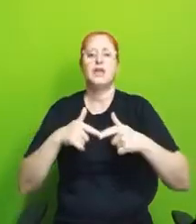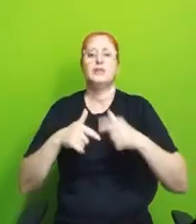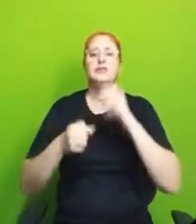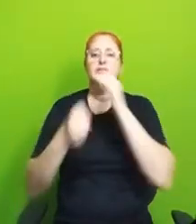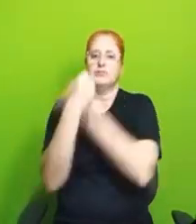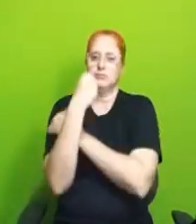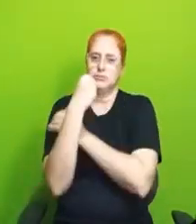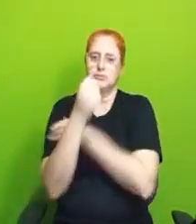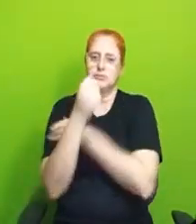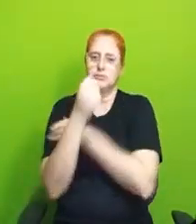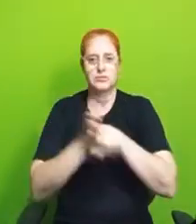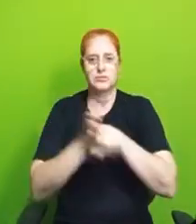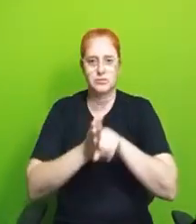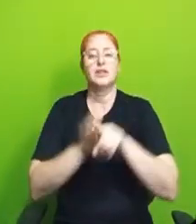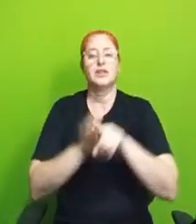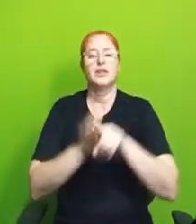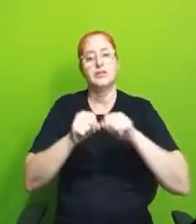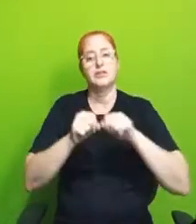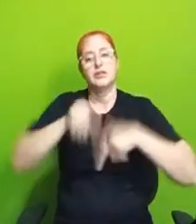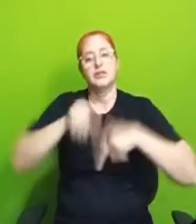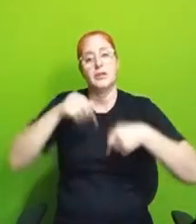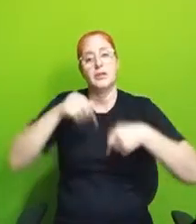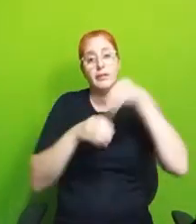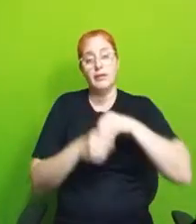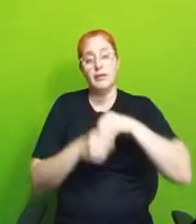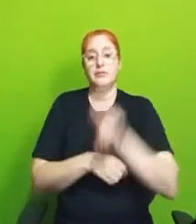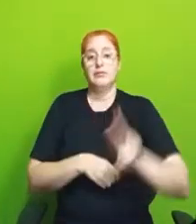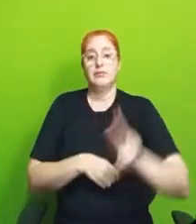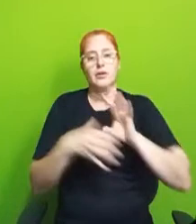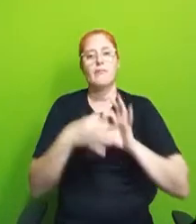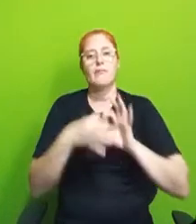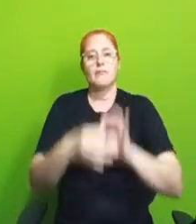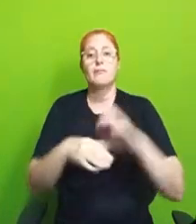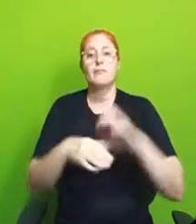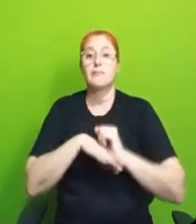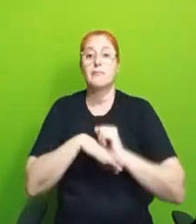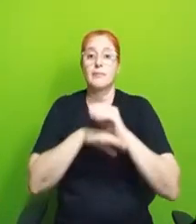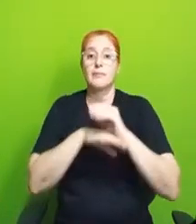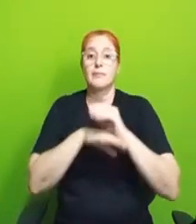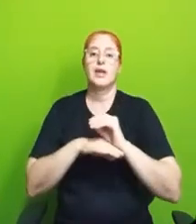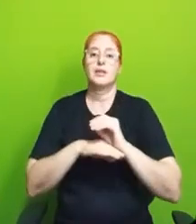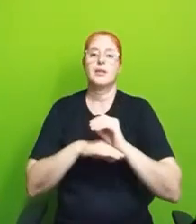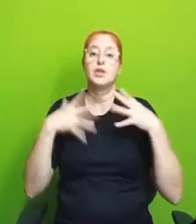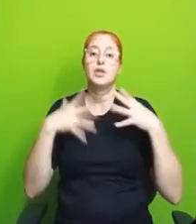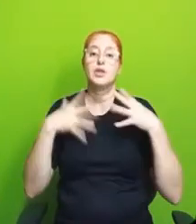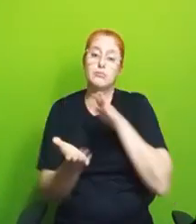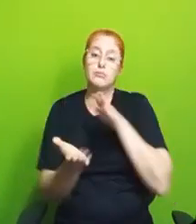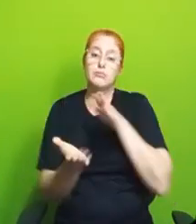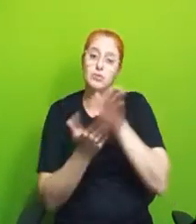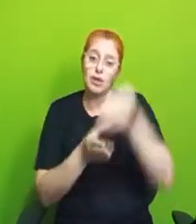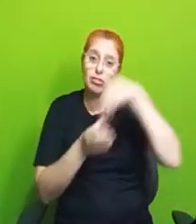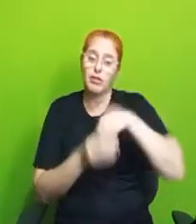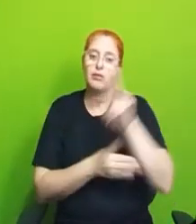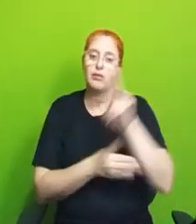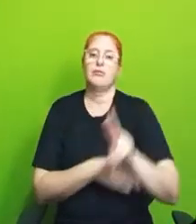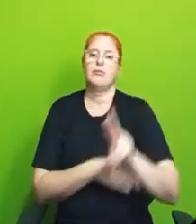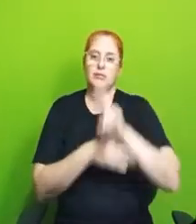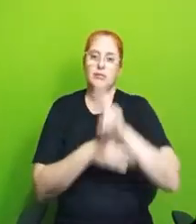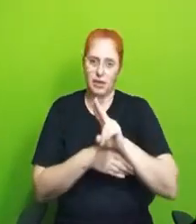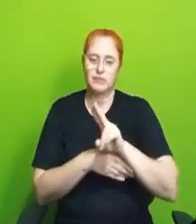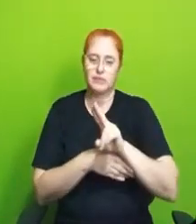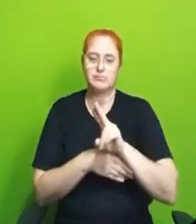fazendo dentro da universidade, e conectar um pouco mais também o que vem sendo produzido dentro da universidade com o feminismo que a gente